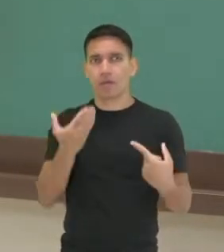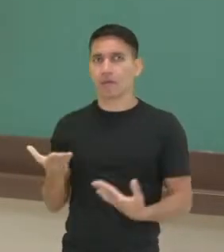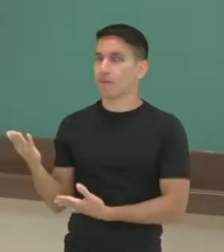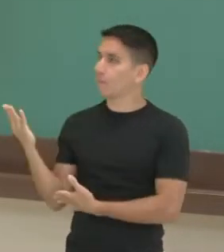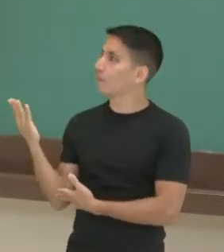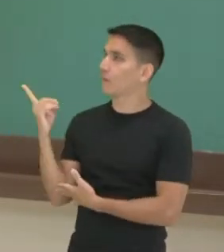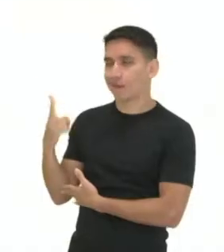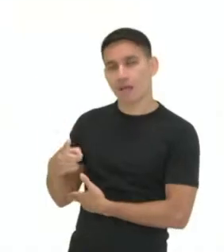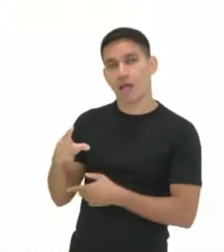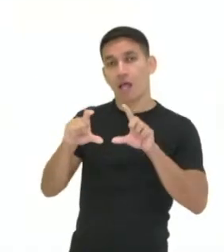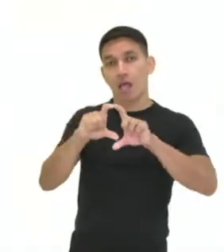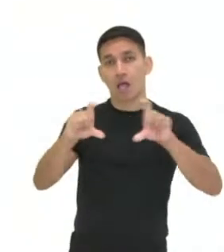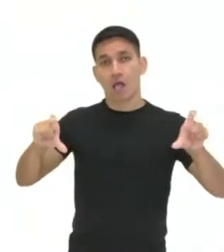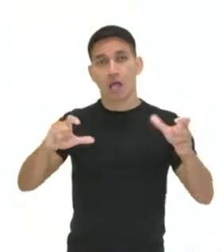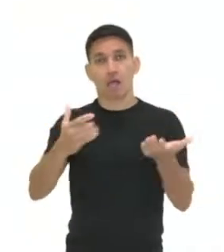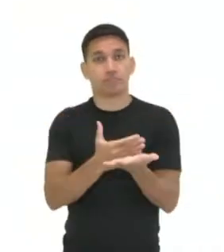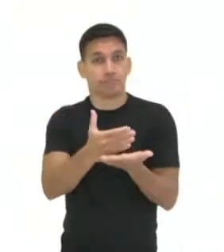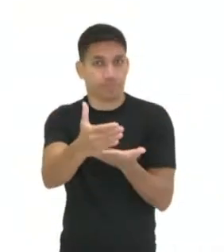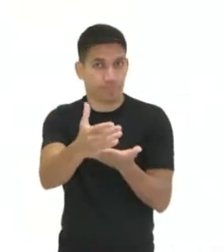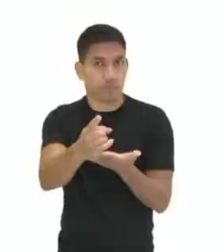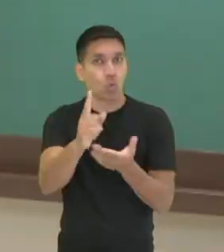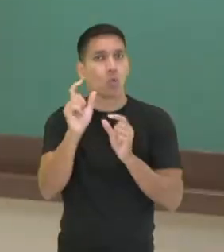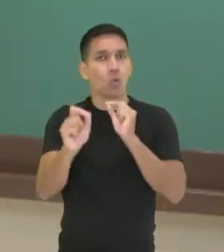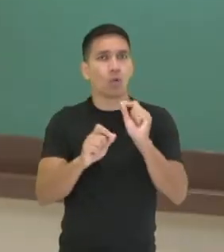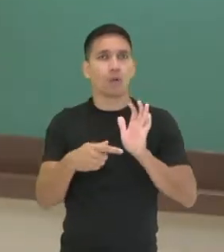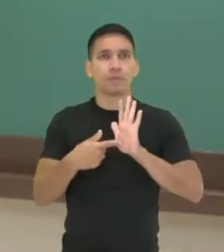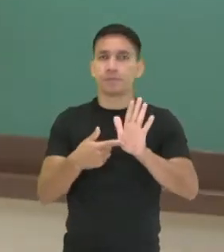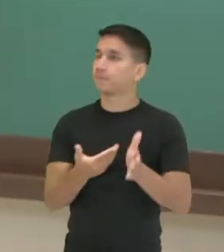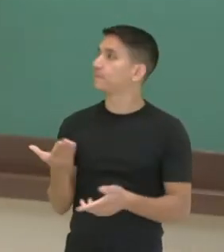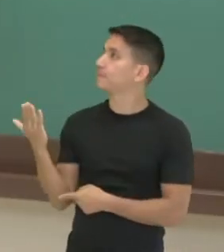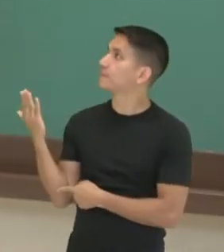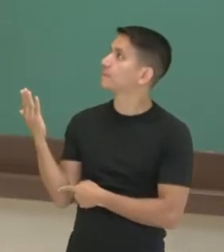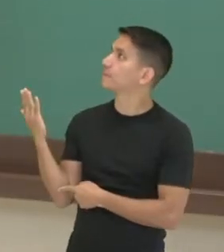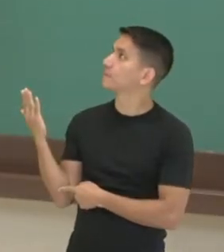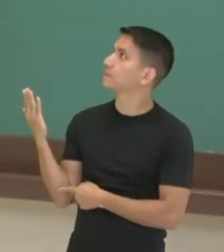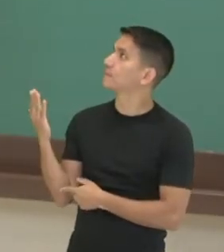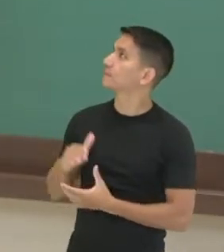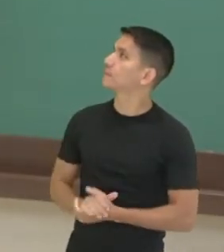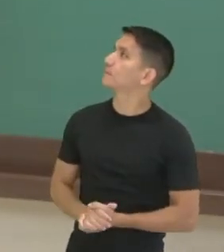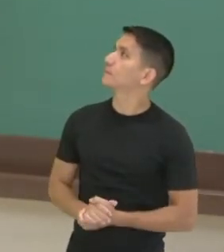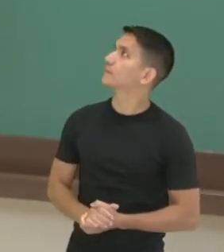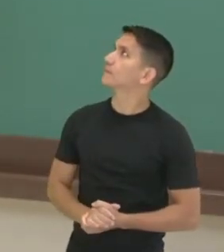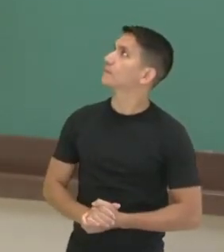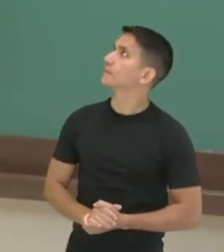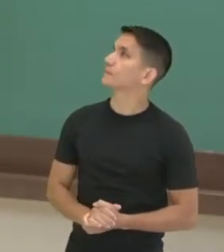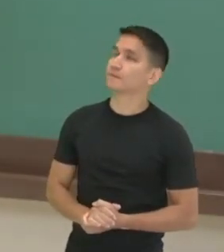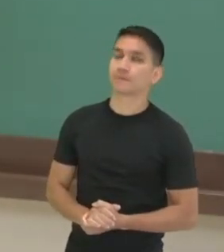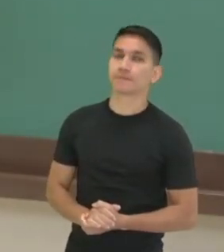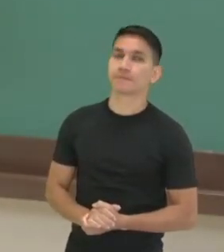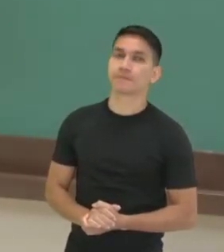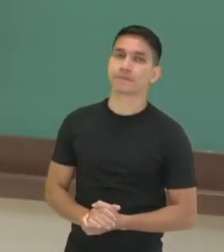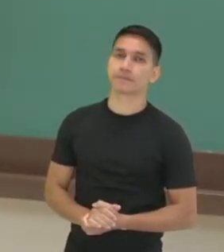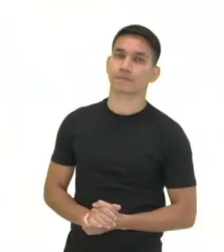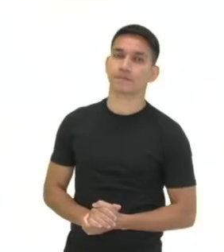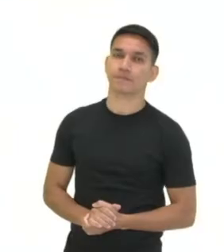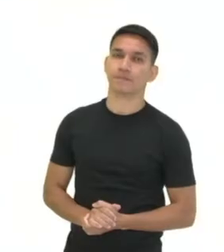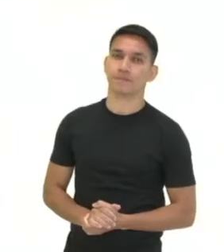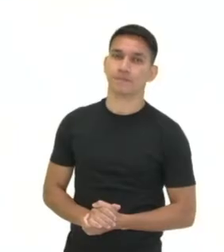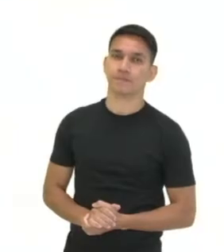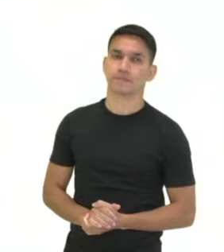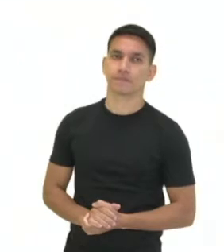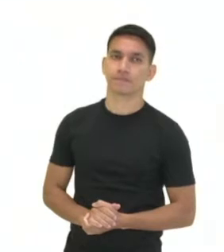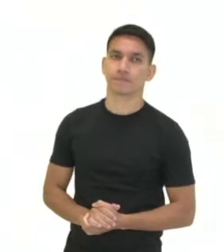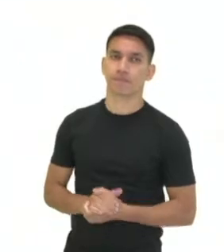equação fundamental. A equação fundamental é dada aqui, ó, y menos y0 igual a m, que multiplica x